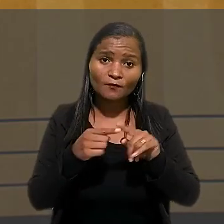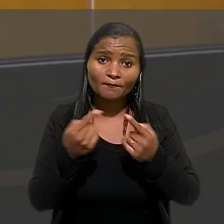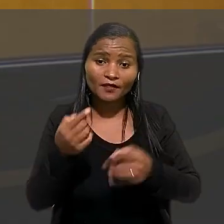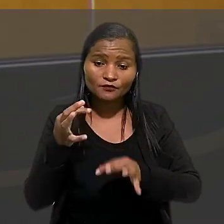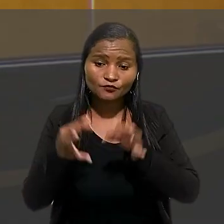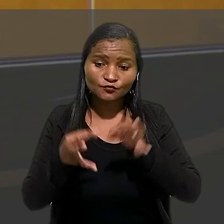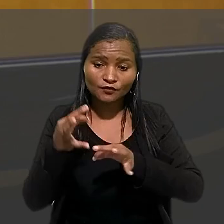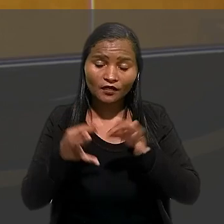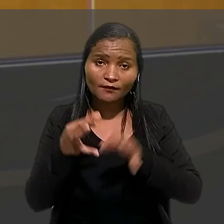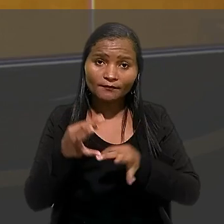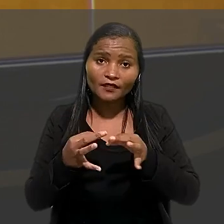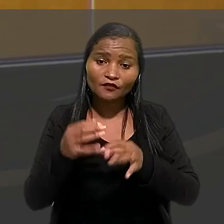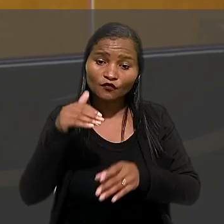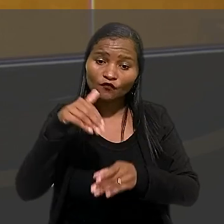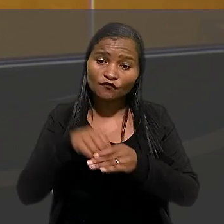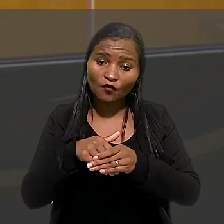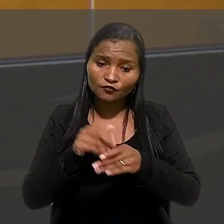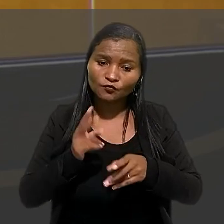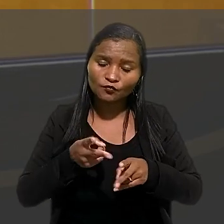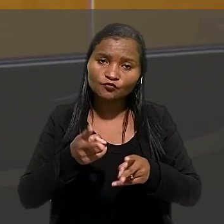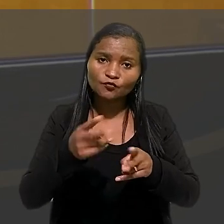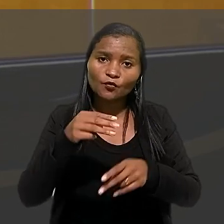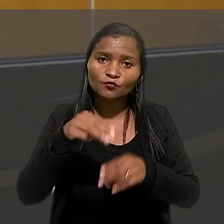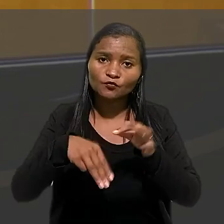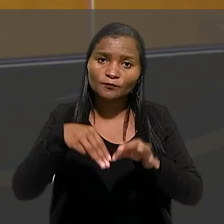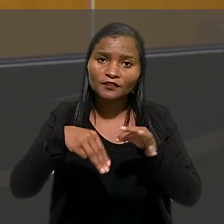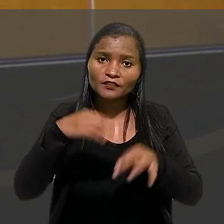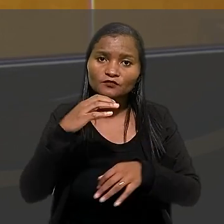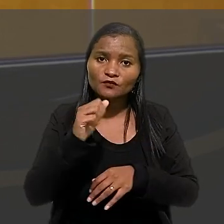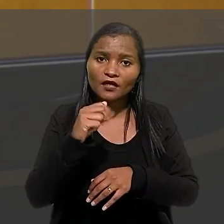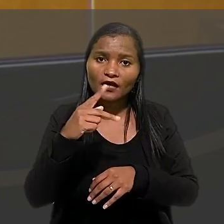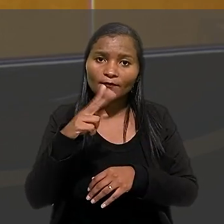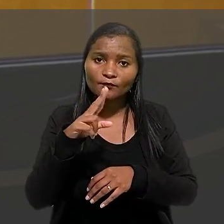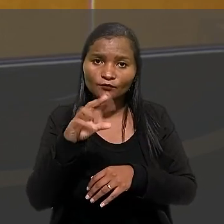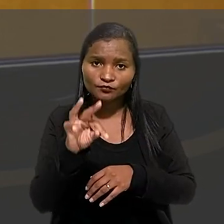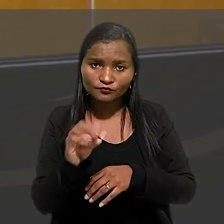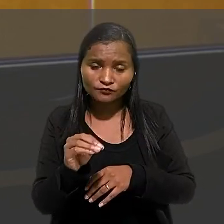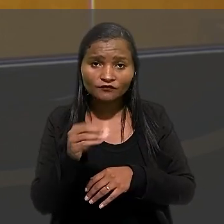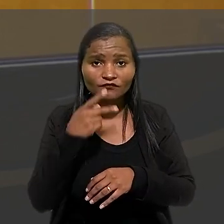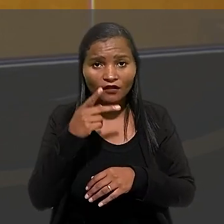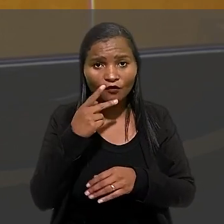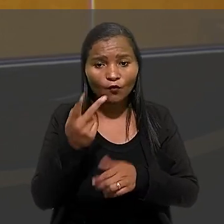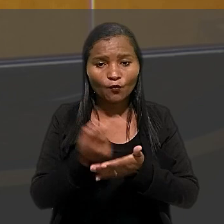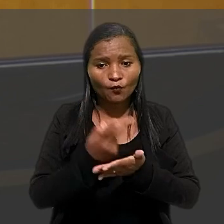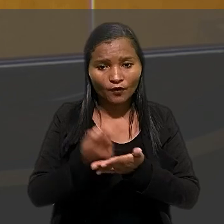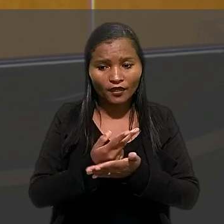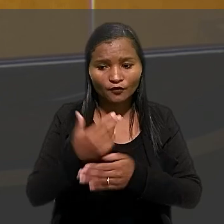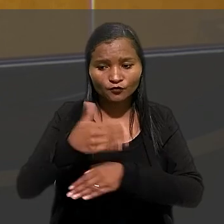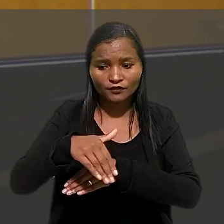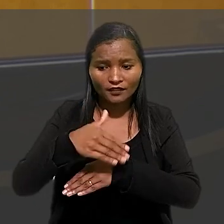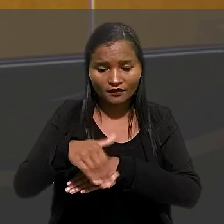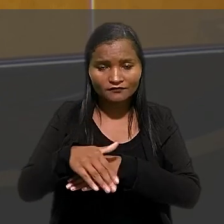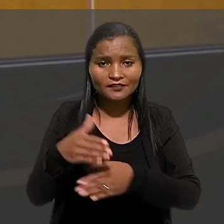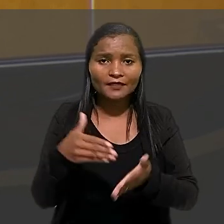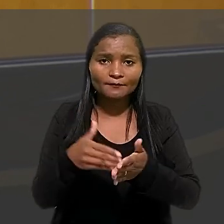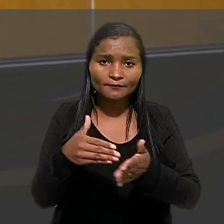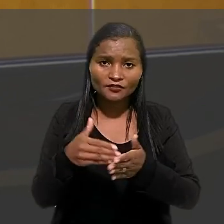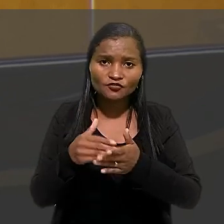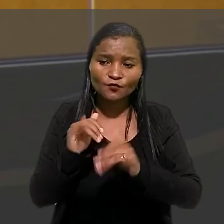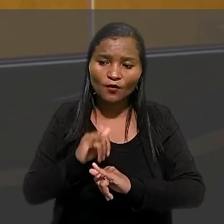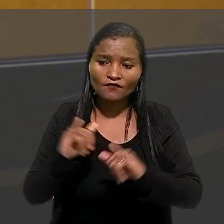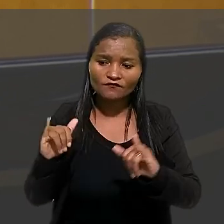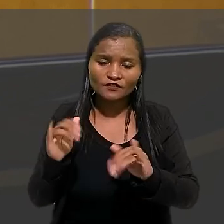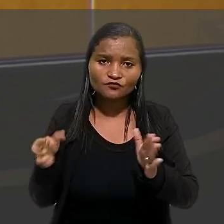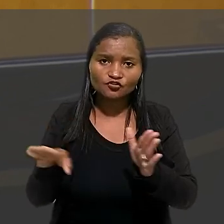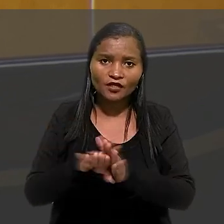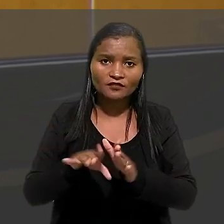processo, mas no julgamento prevaleceu o voto do ministro Caputo Bastos, que entendeu que o erro de citação impediu que a